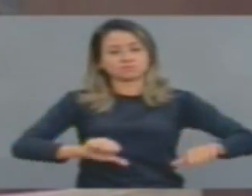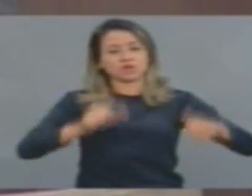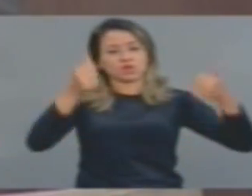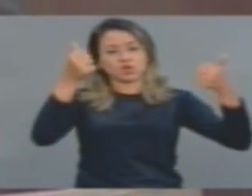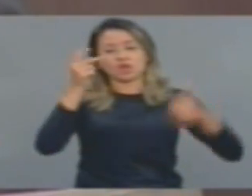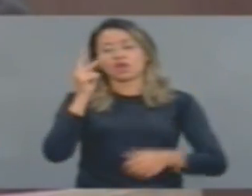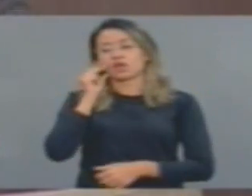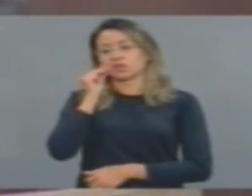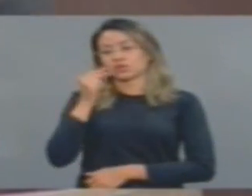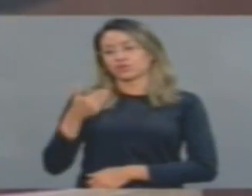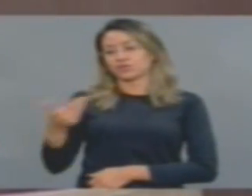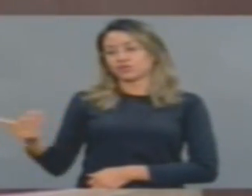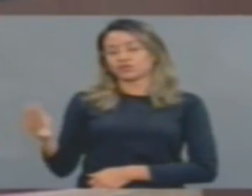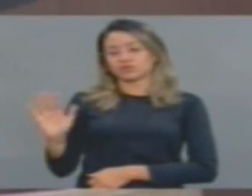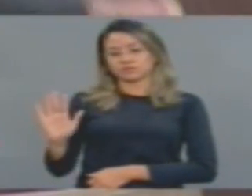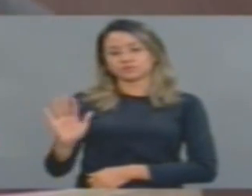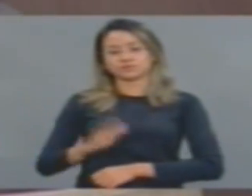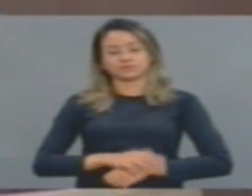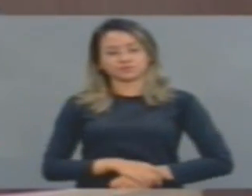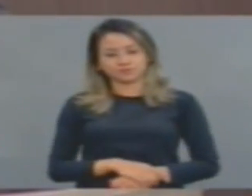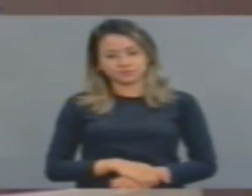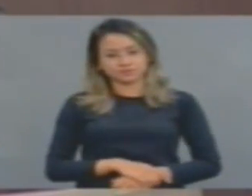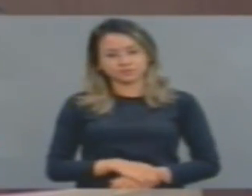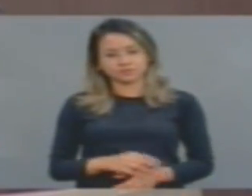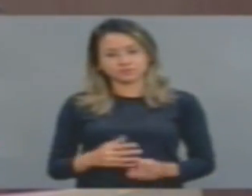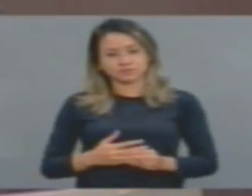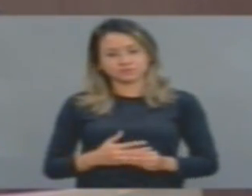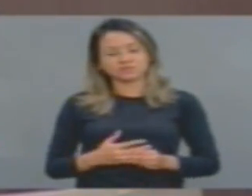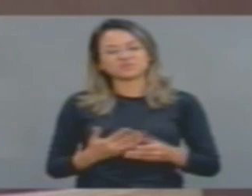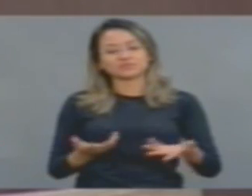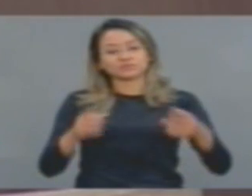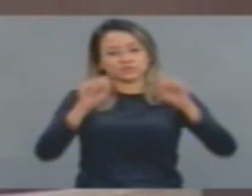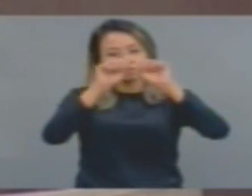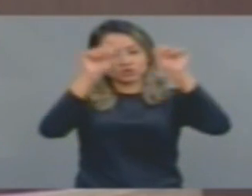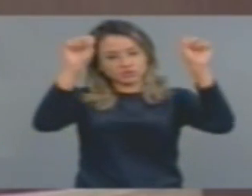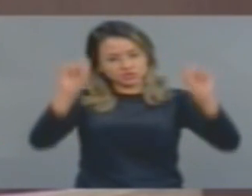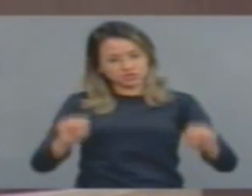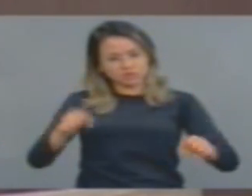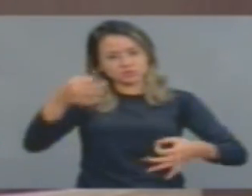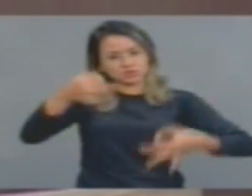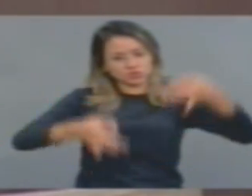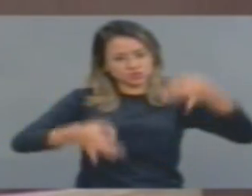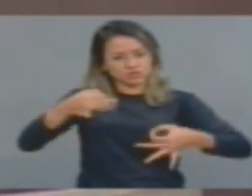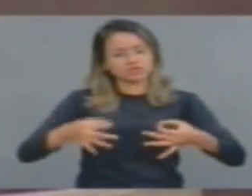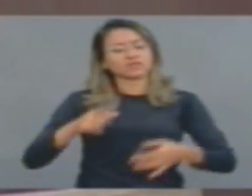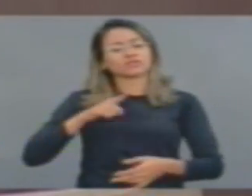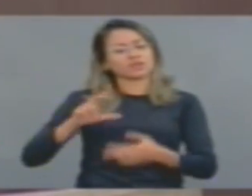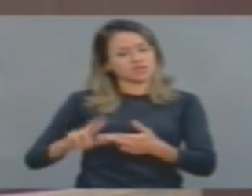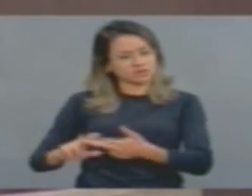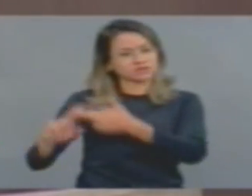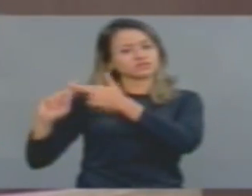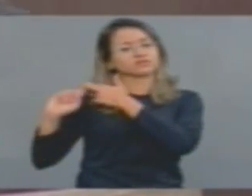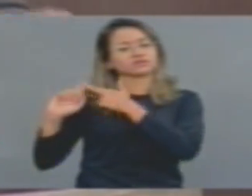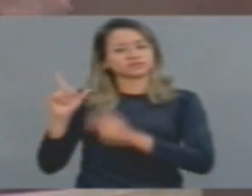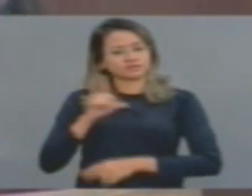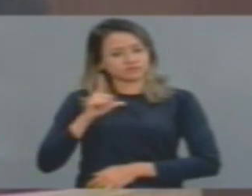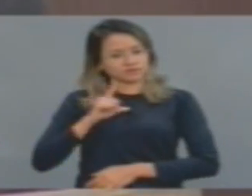Ok. Por óbvio, o sistema de justiça tem sua responsabilidade.